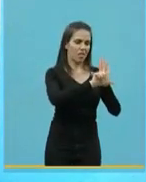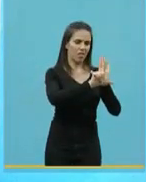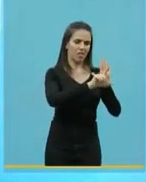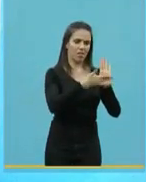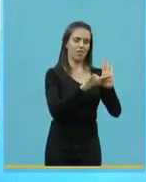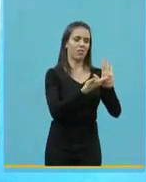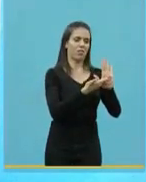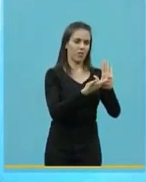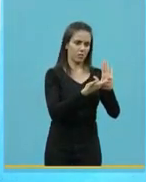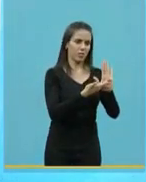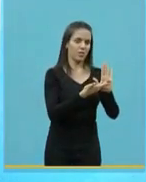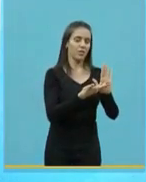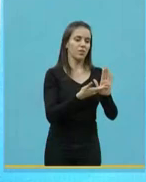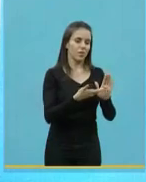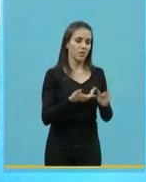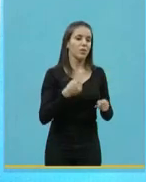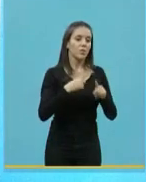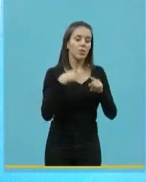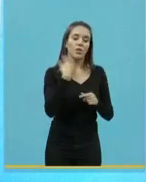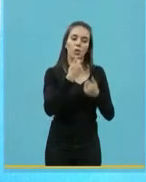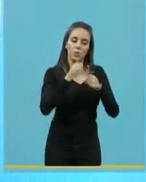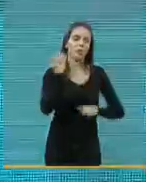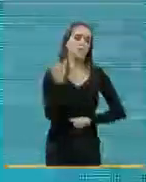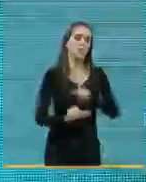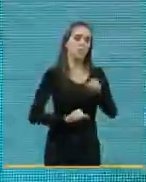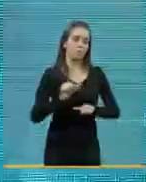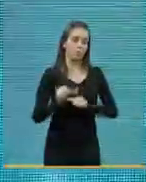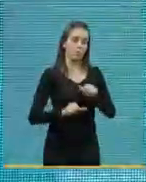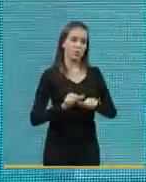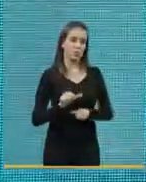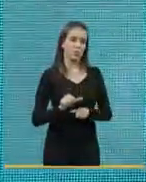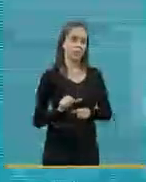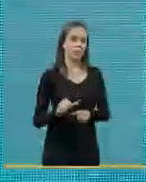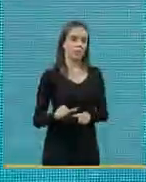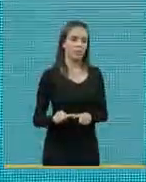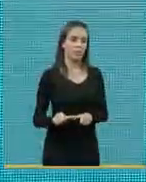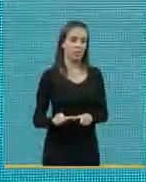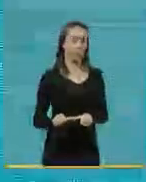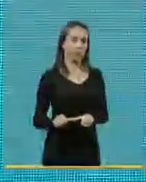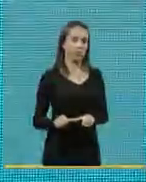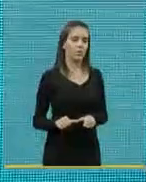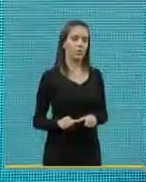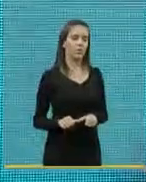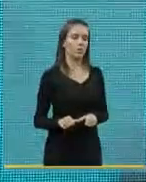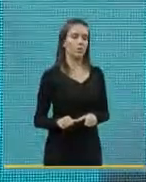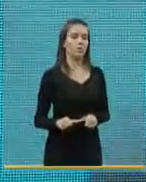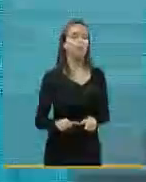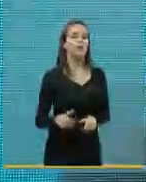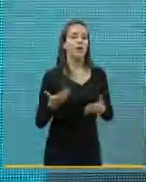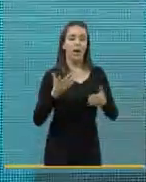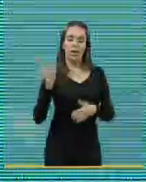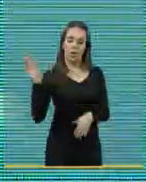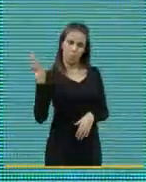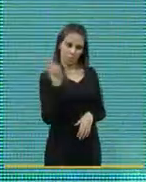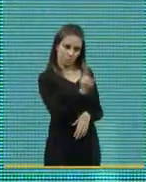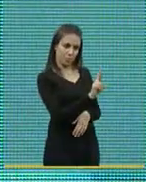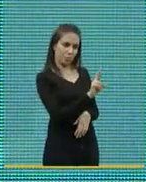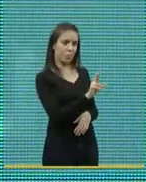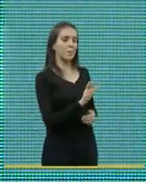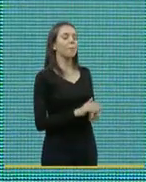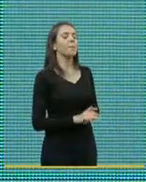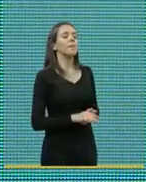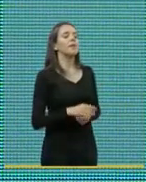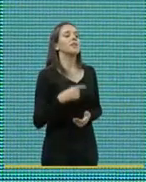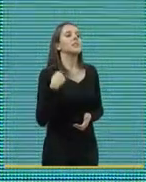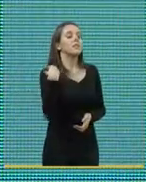são primeiros caminhos para um outro modelo de segurança no brasil bom tempo candidata um minuto e meio para réplica nós